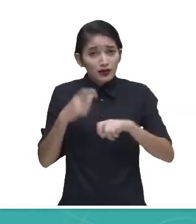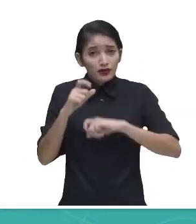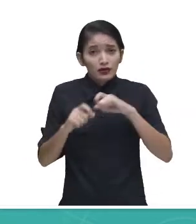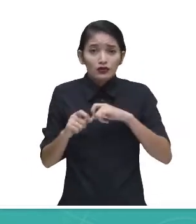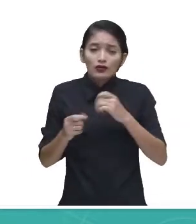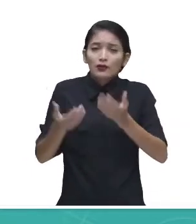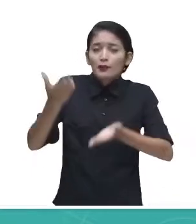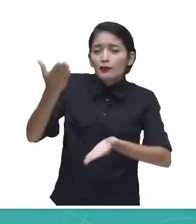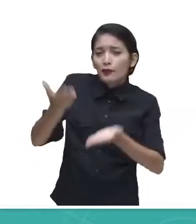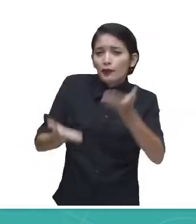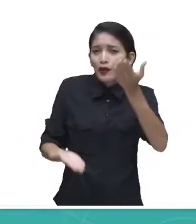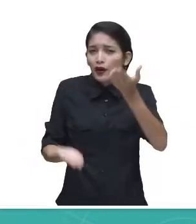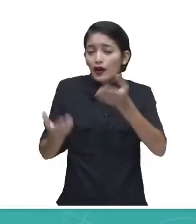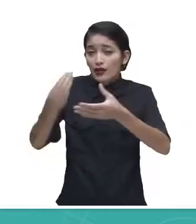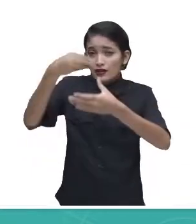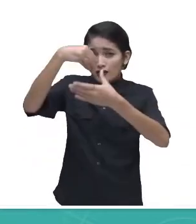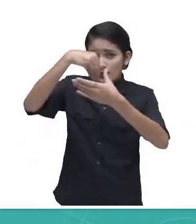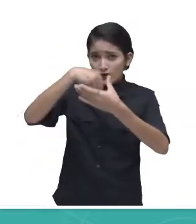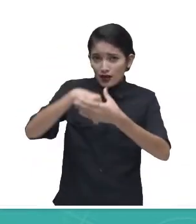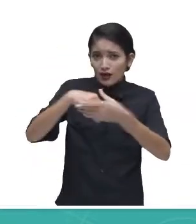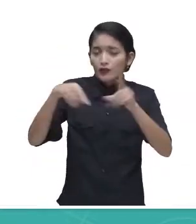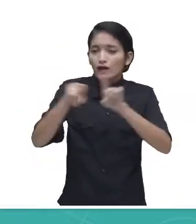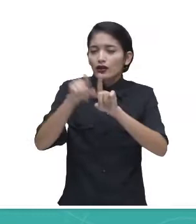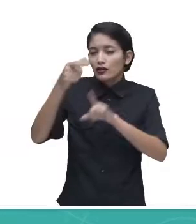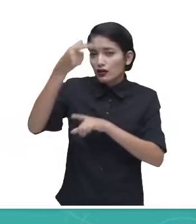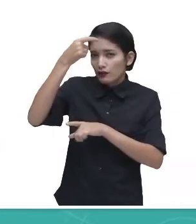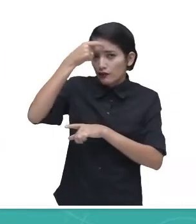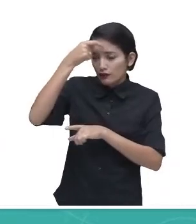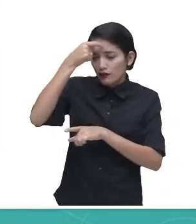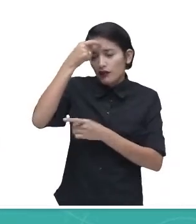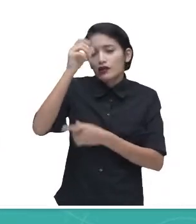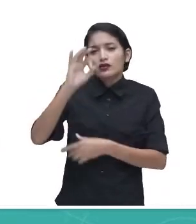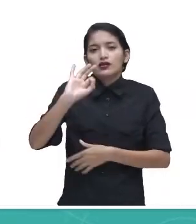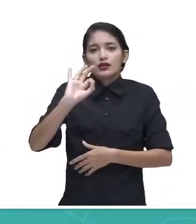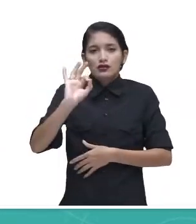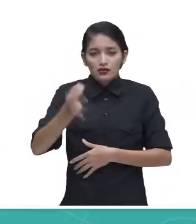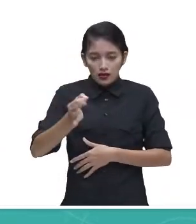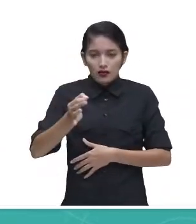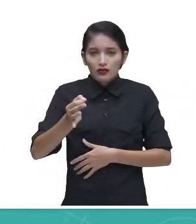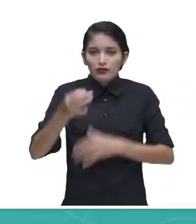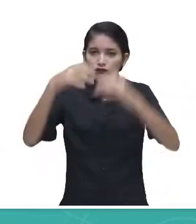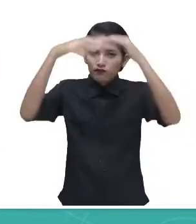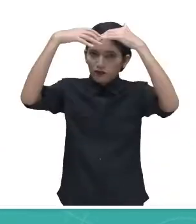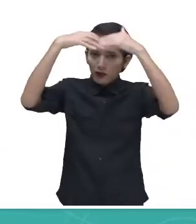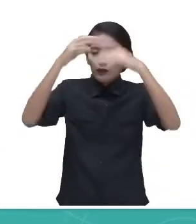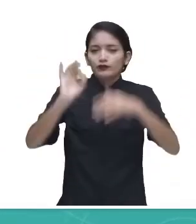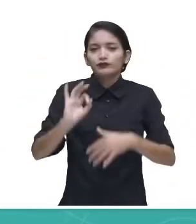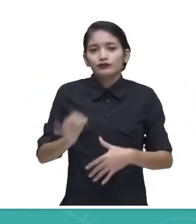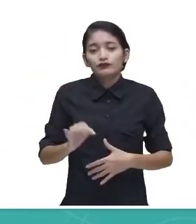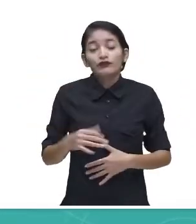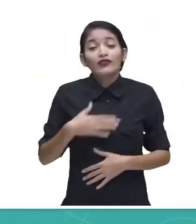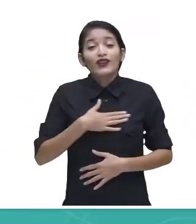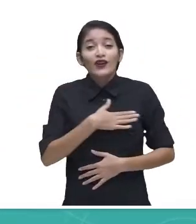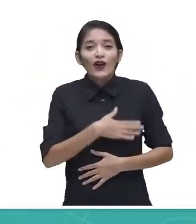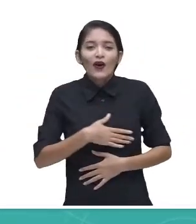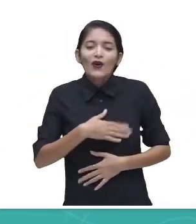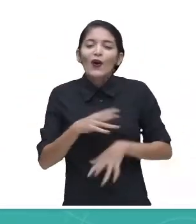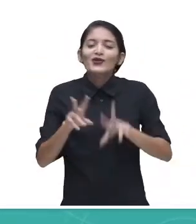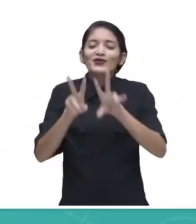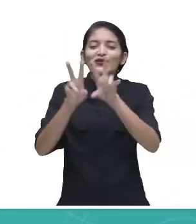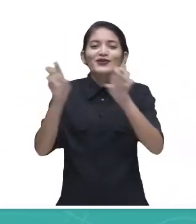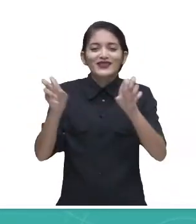equilíbrio interno e metabolismos adequados. Gosto muito de falar desse